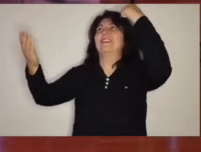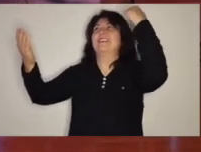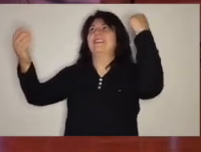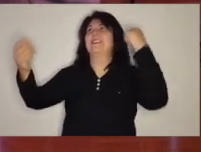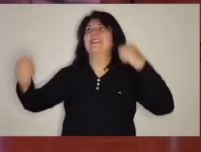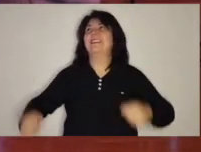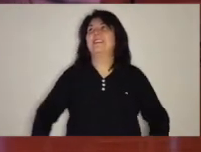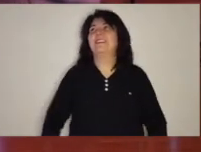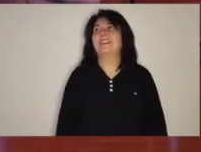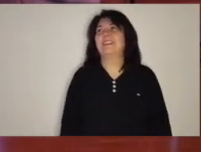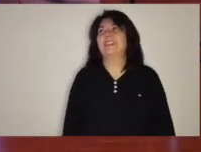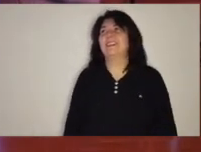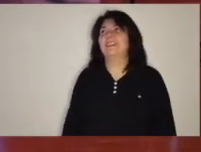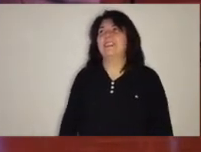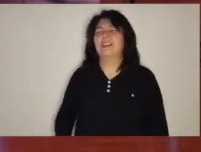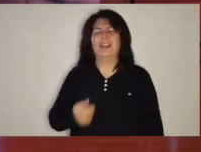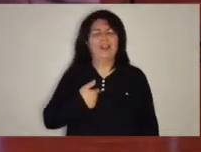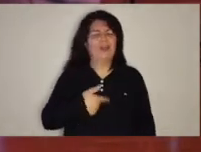santo,